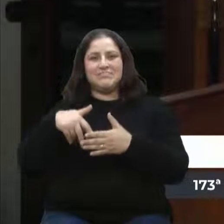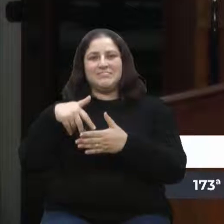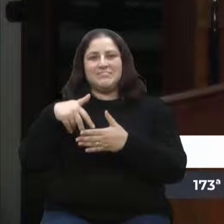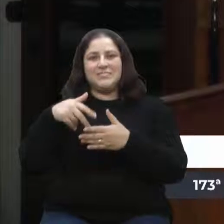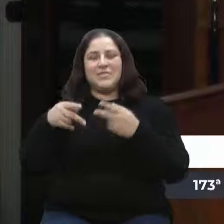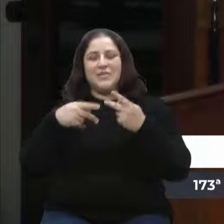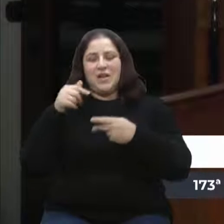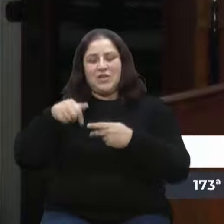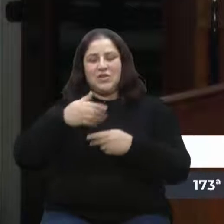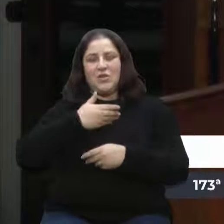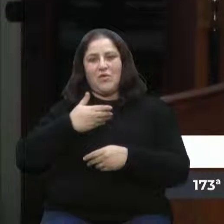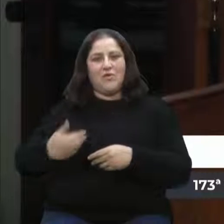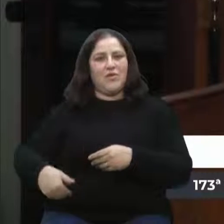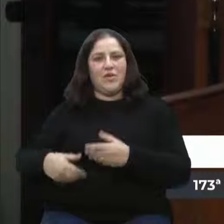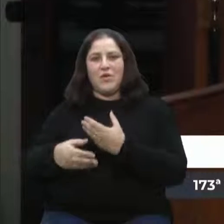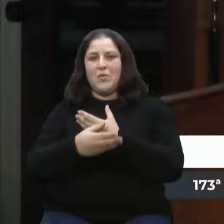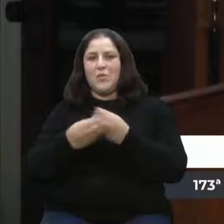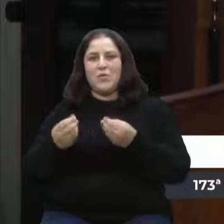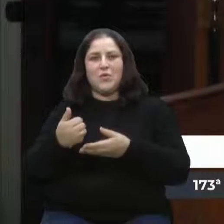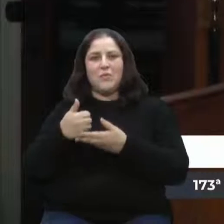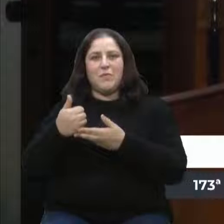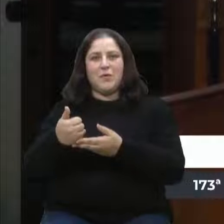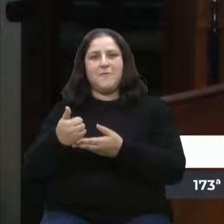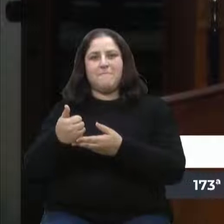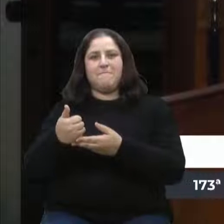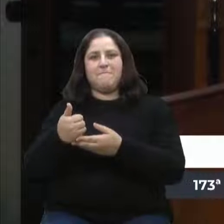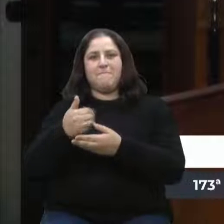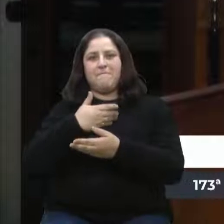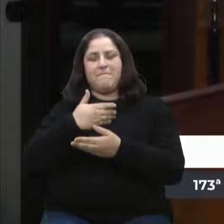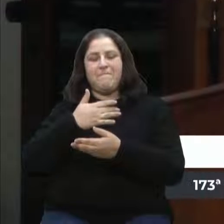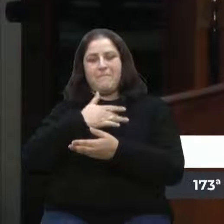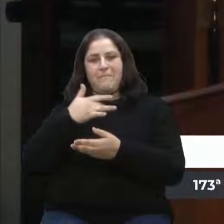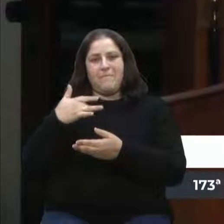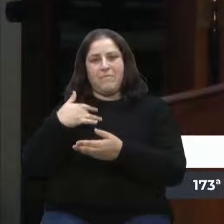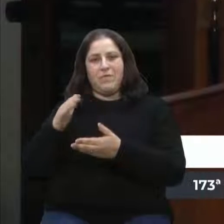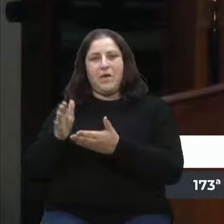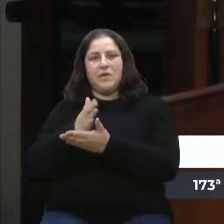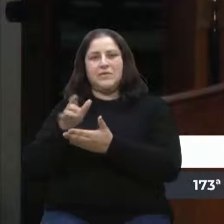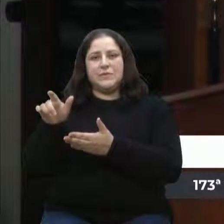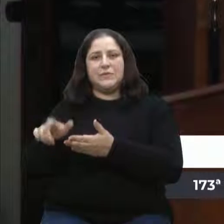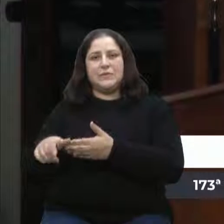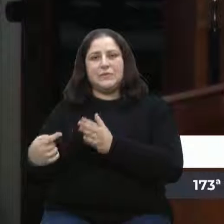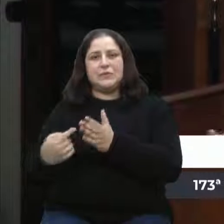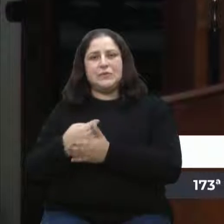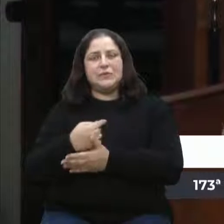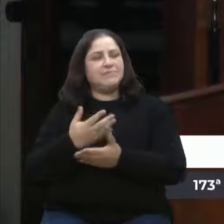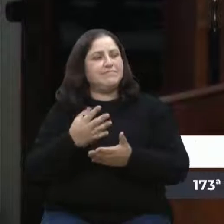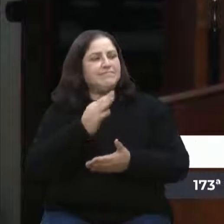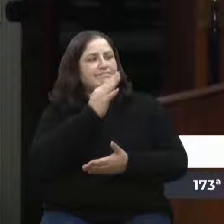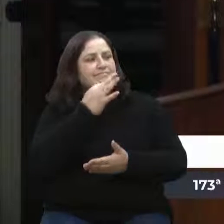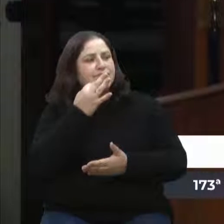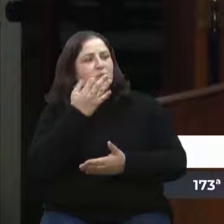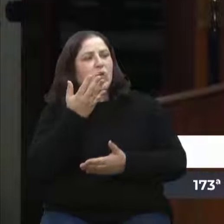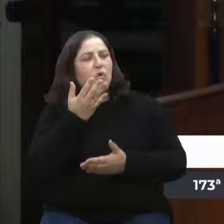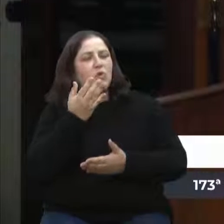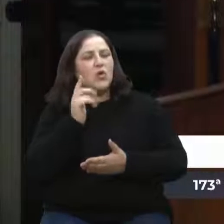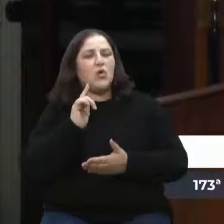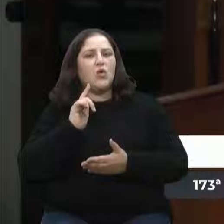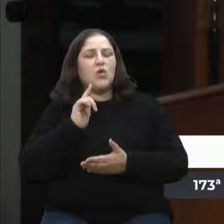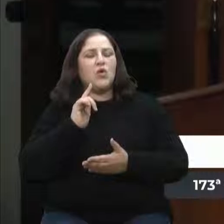este governo faz muito pela saúde. E, às vezes, as pessoas nos questionam, né, mas Tati, qual é a marca desse governo? O que